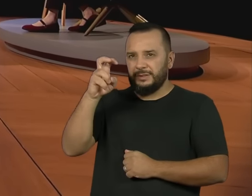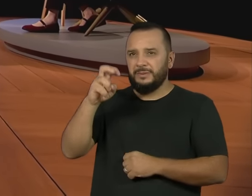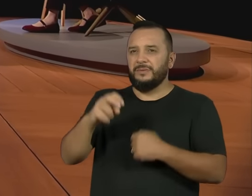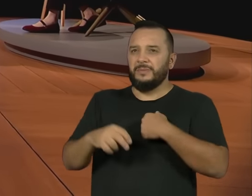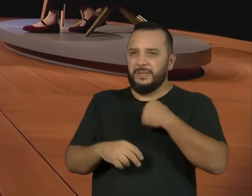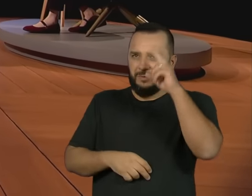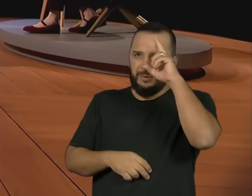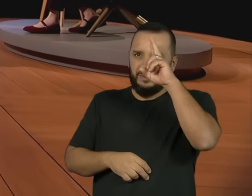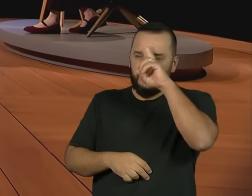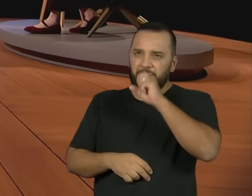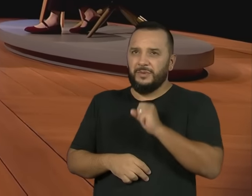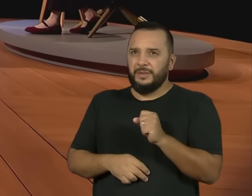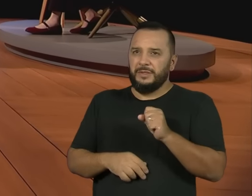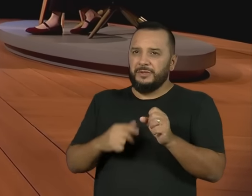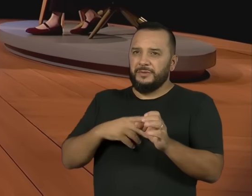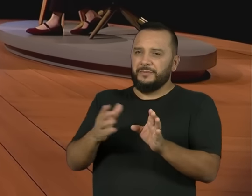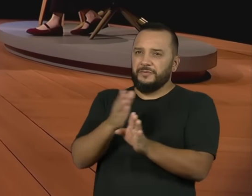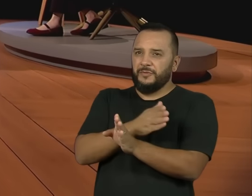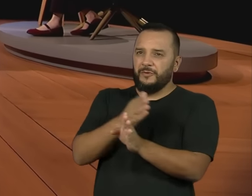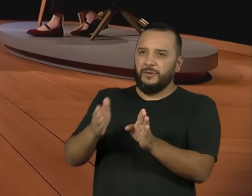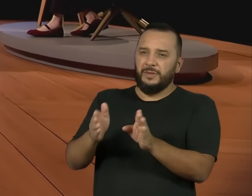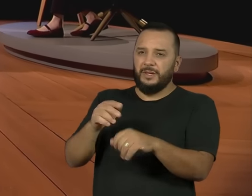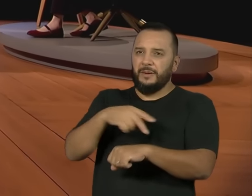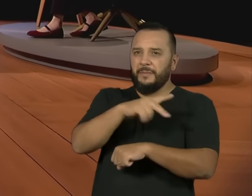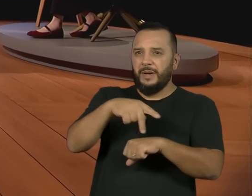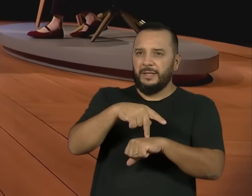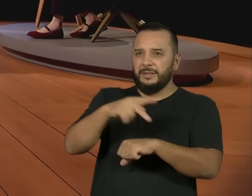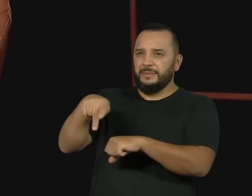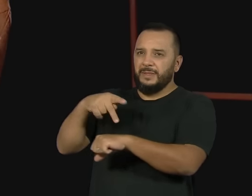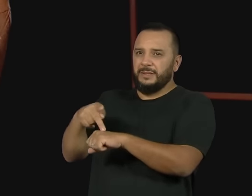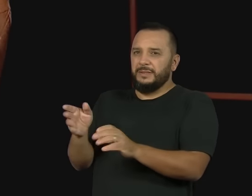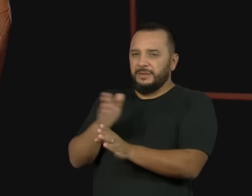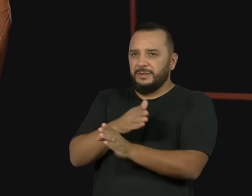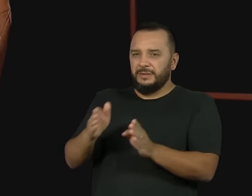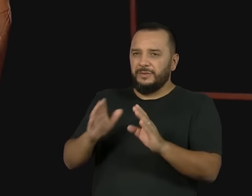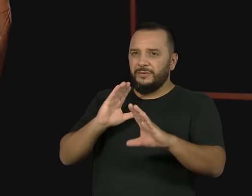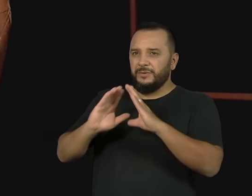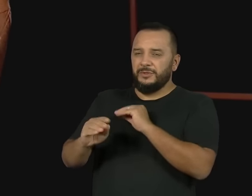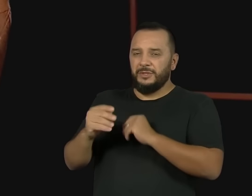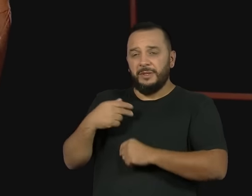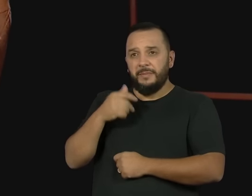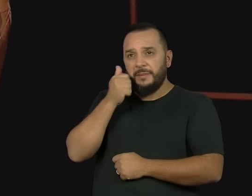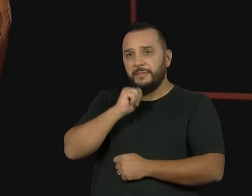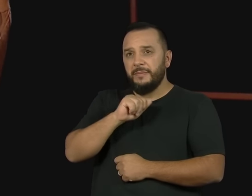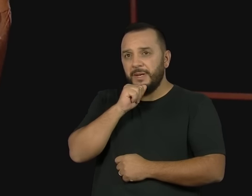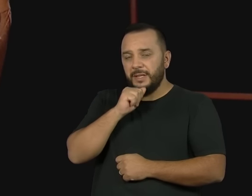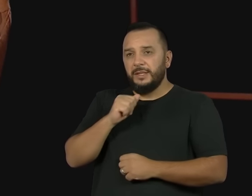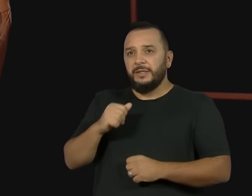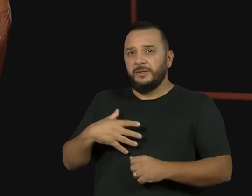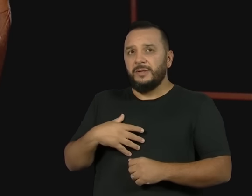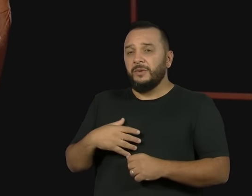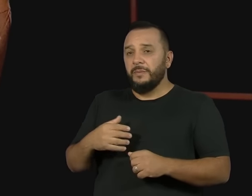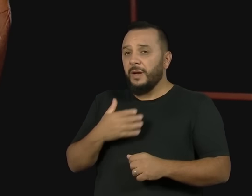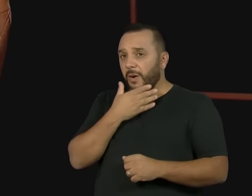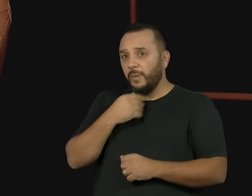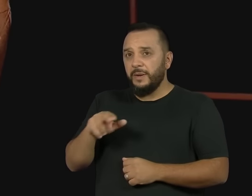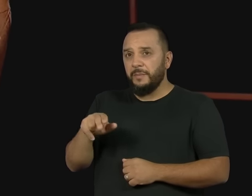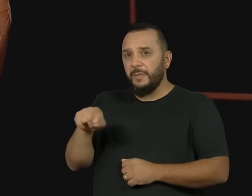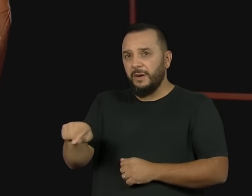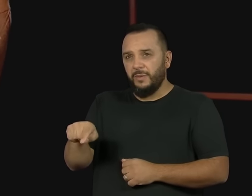lembro, que a minha mãe com meu irmão, que estava com dor de ouvido, então gritava e tal